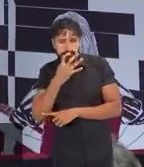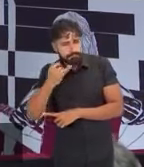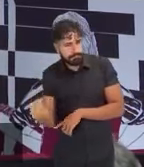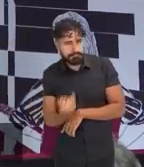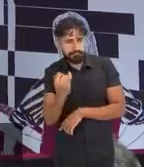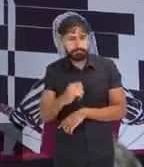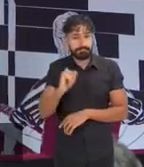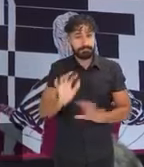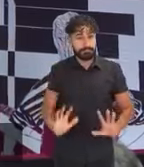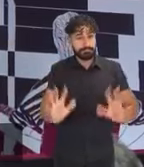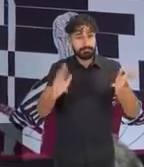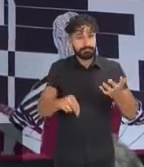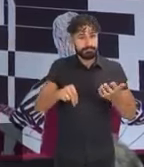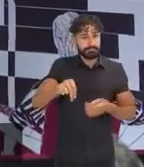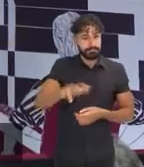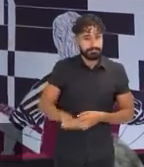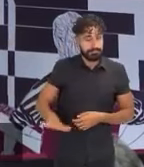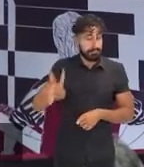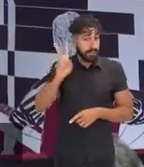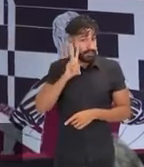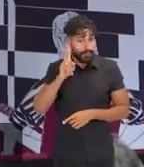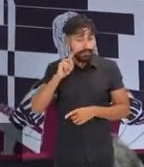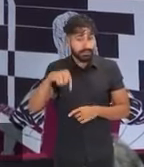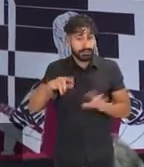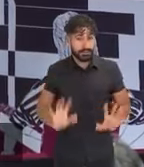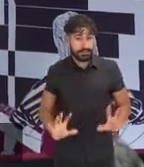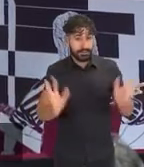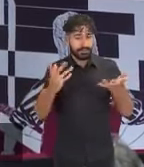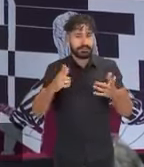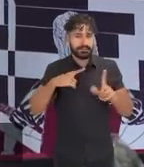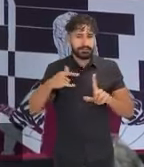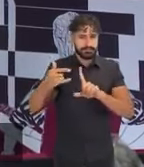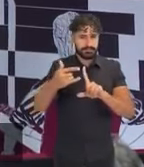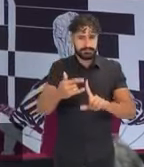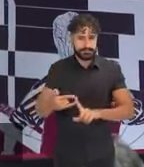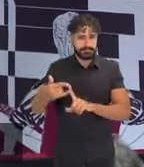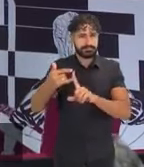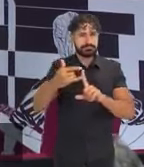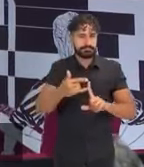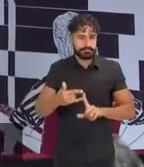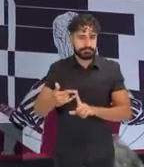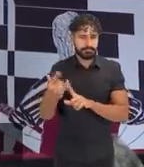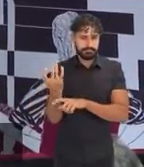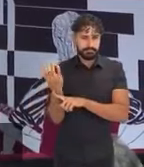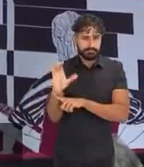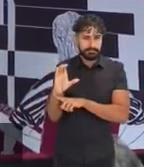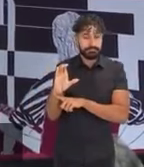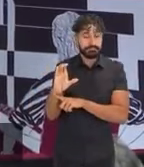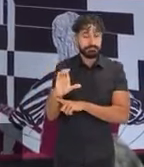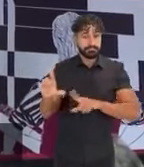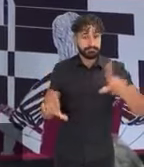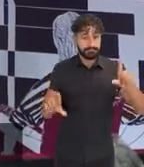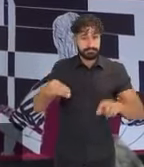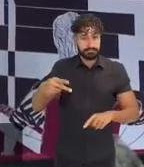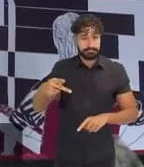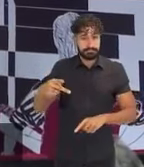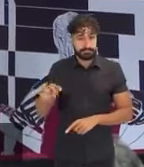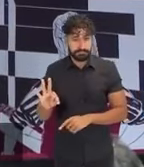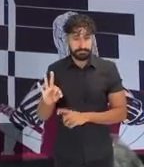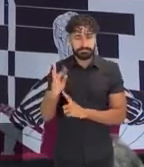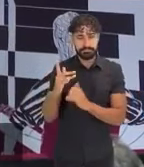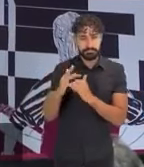nacional. Lembramos que este evento está sendo transmitido ao vivo pelo canal TVMPT no